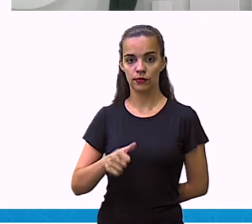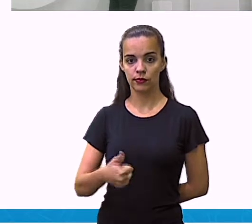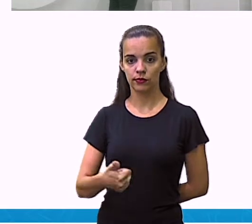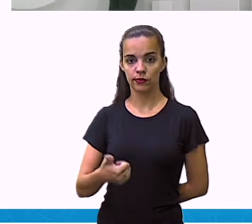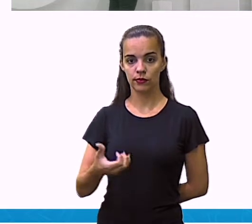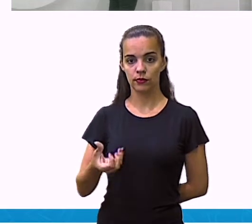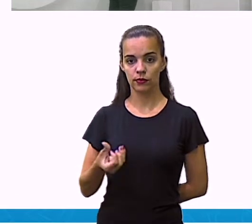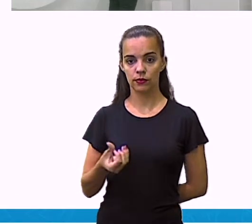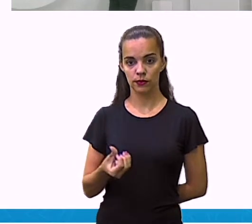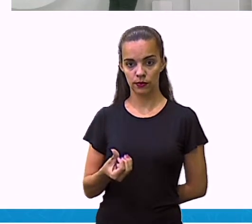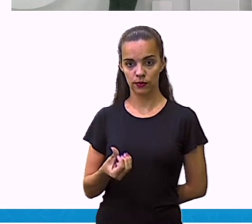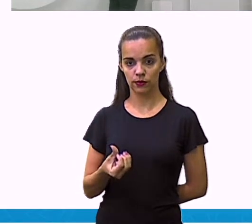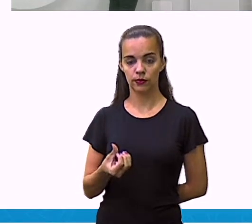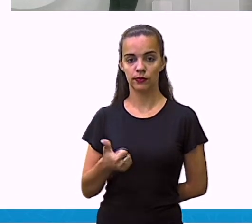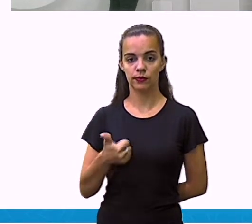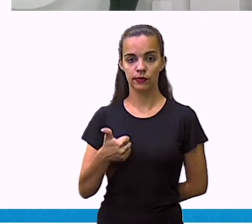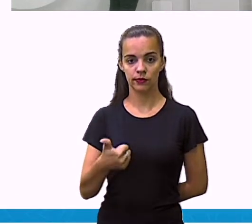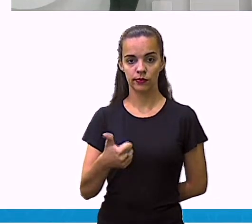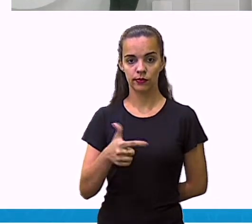16,